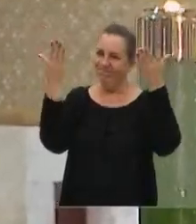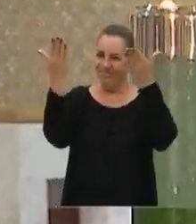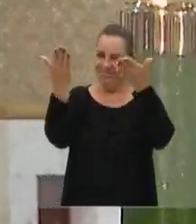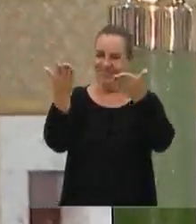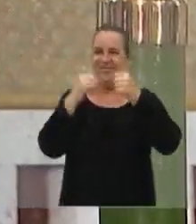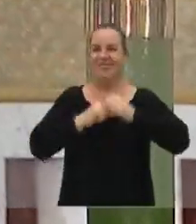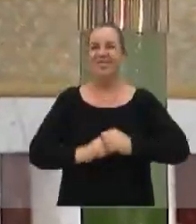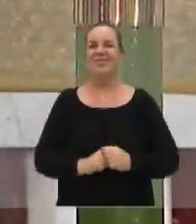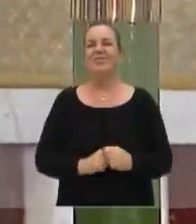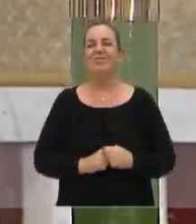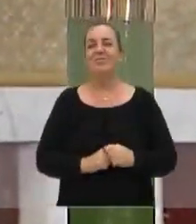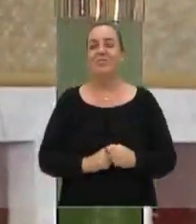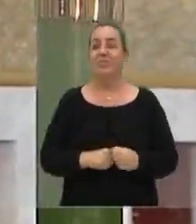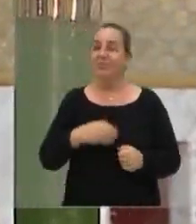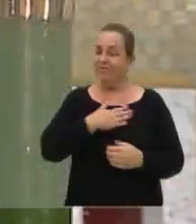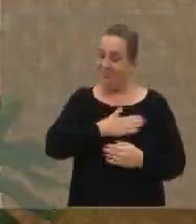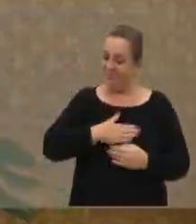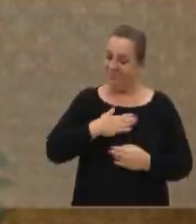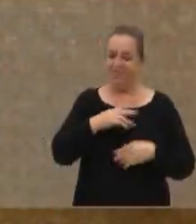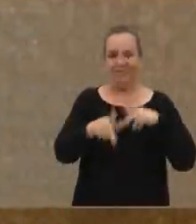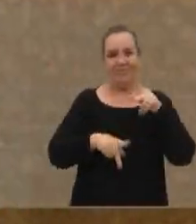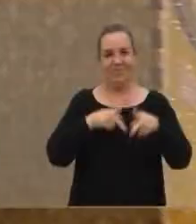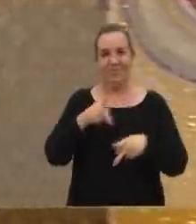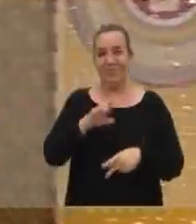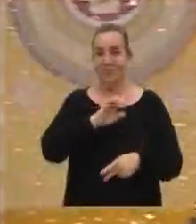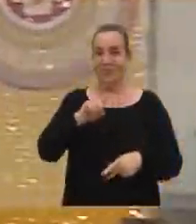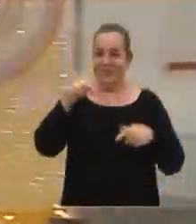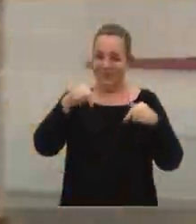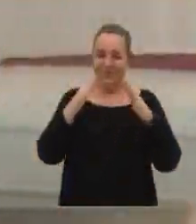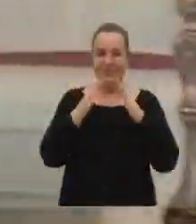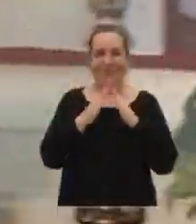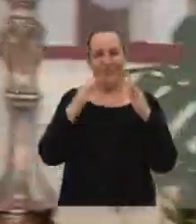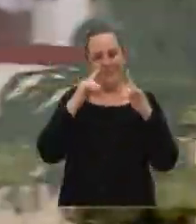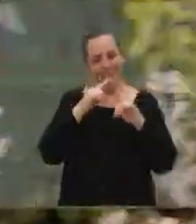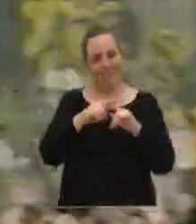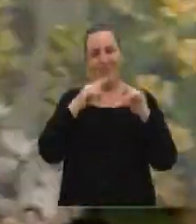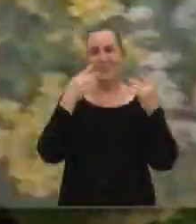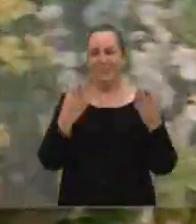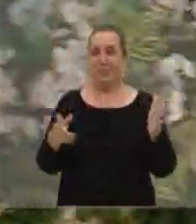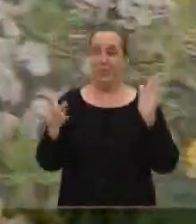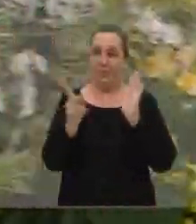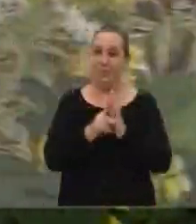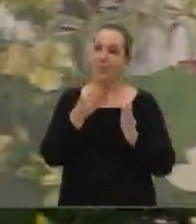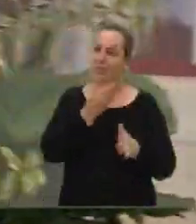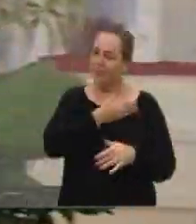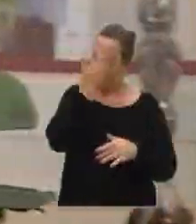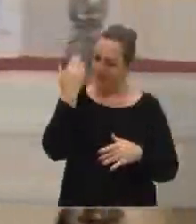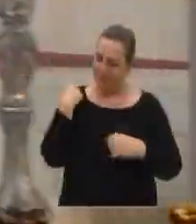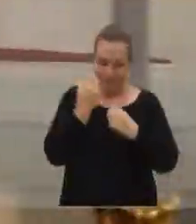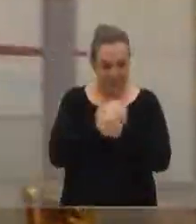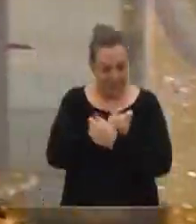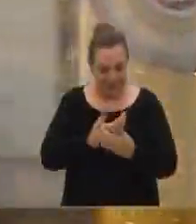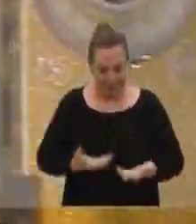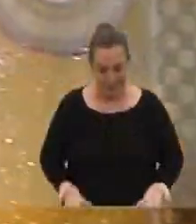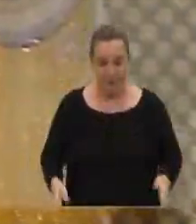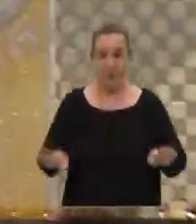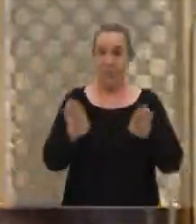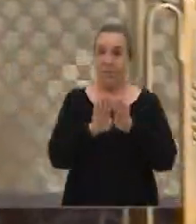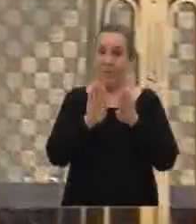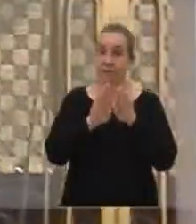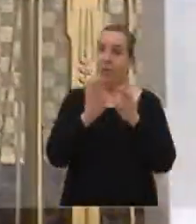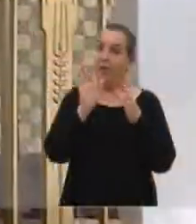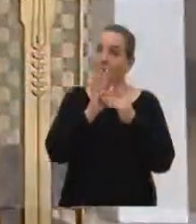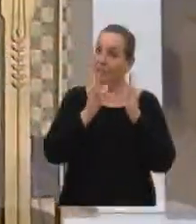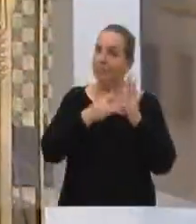Amém. Querido povo de Deus, neste santuário dedicado a Nossa Senhora de Guadalupe